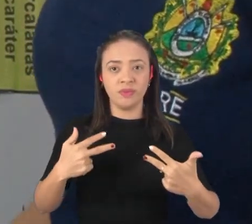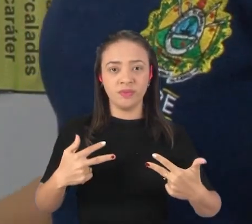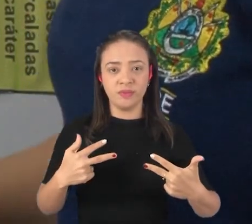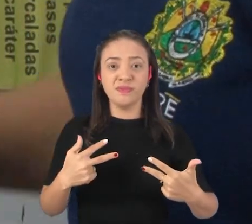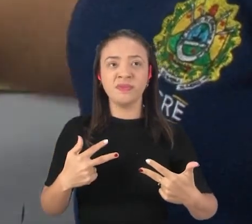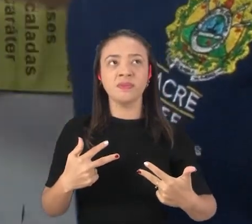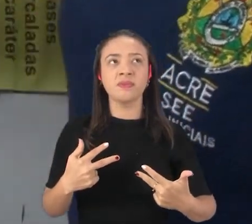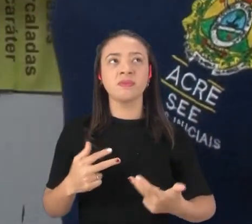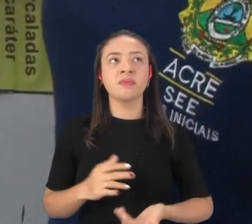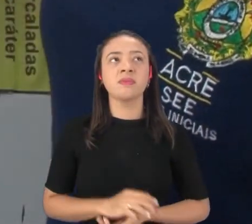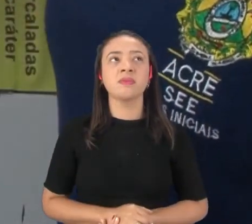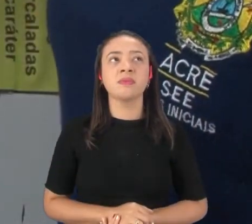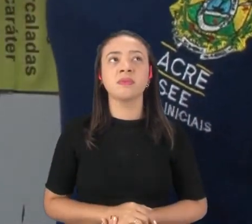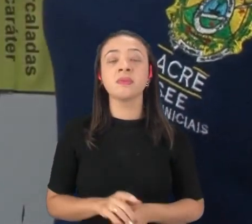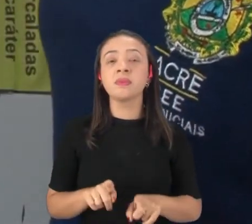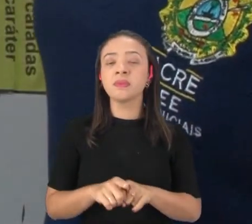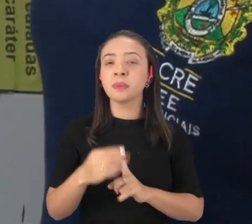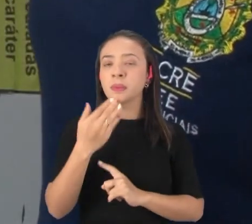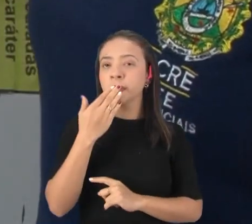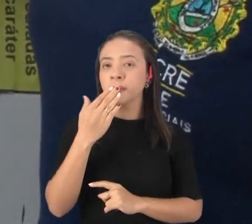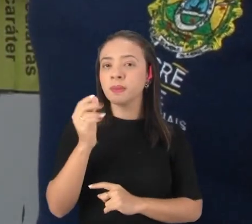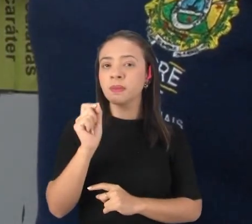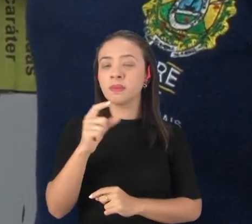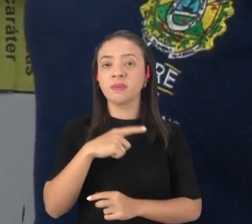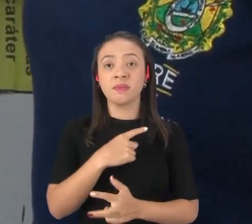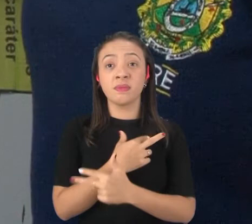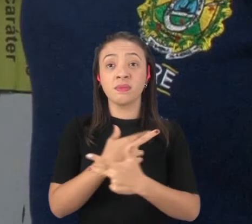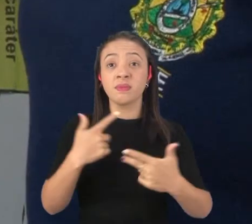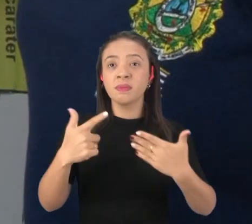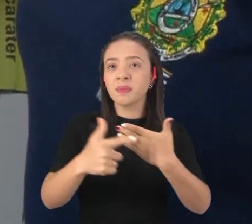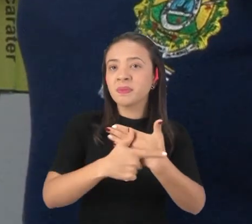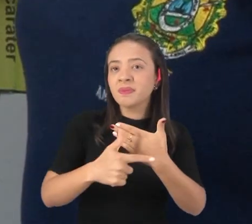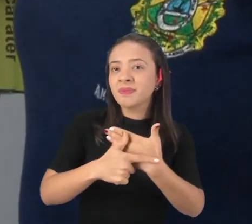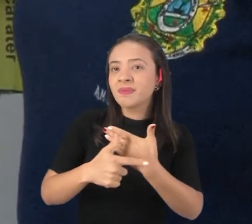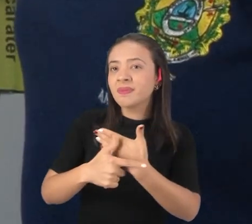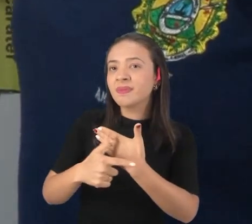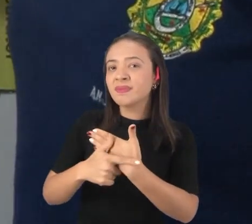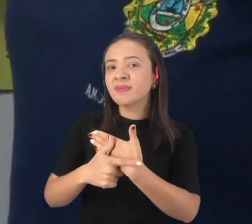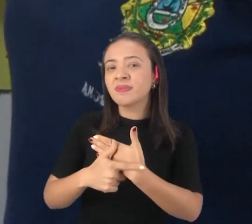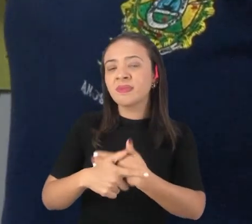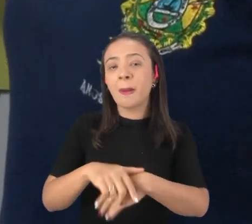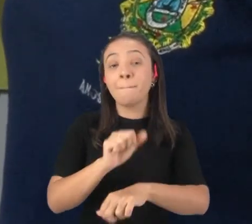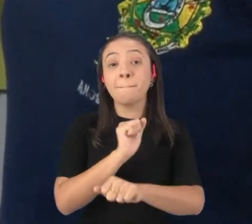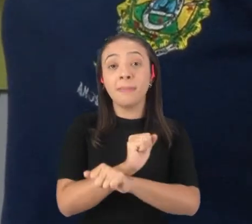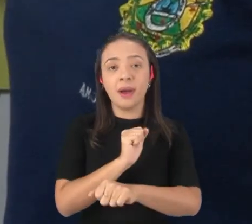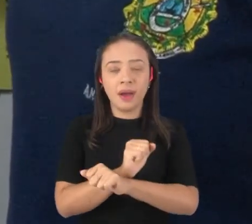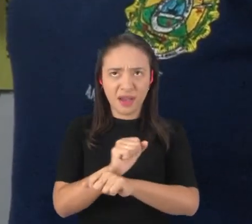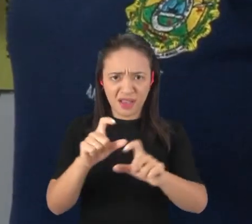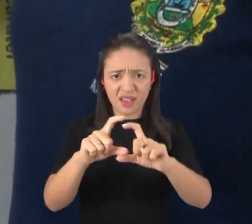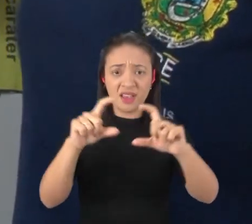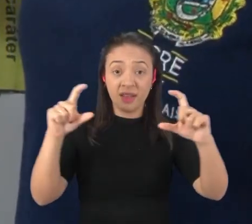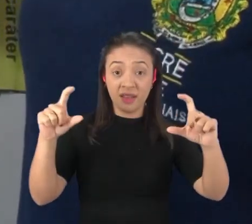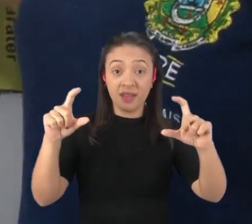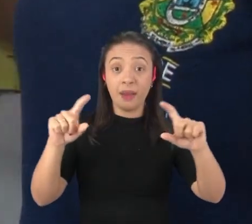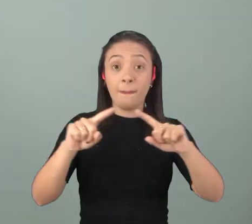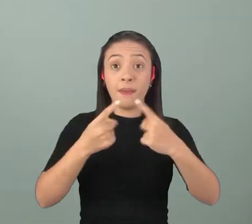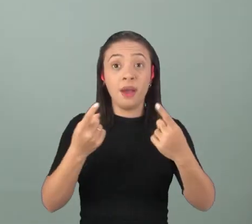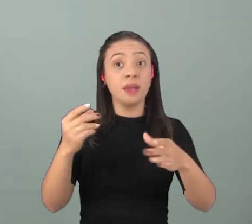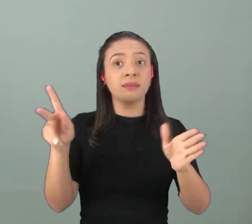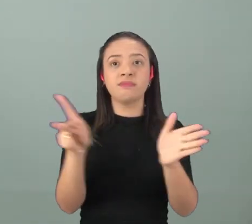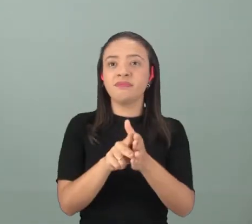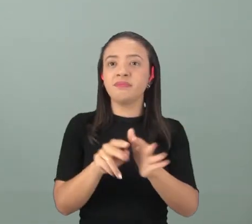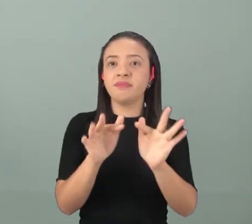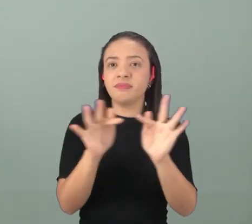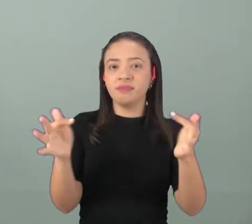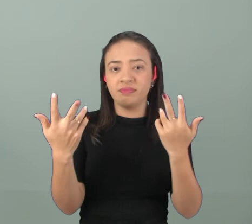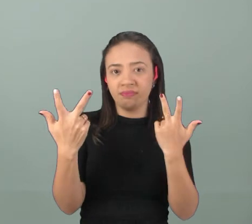sinais de pontuação. Aí ele fala aqui, ó. Possui várias funções, marca pausas no enunciado, apesar de estarem na mesma oração. Qual